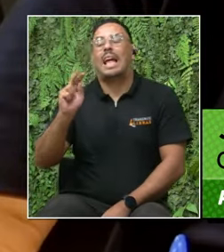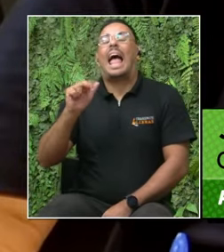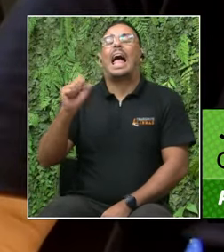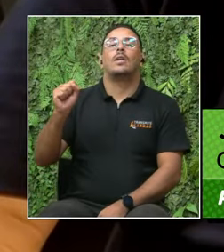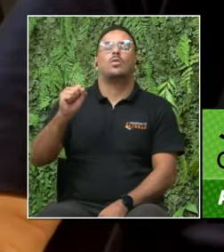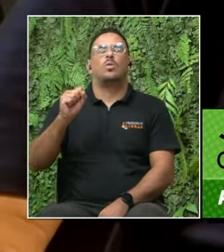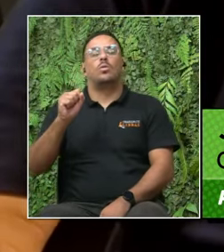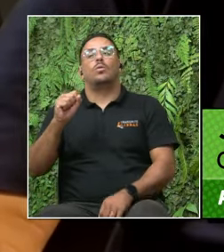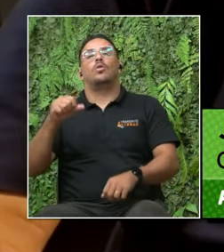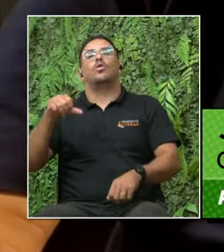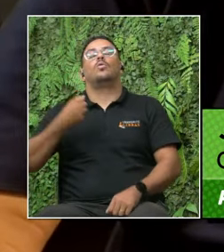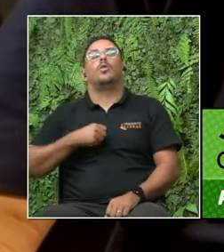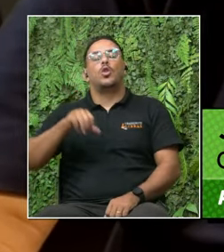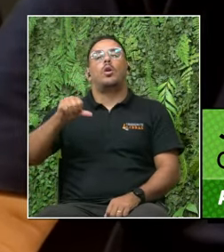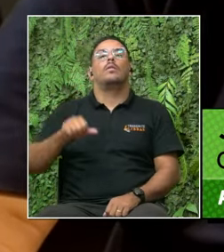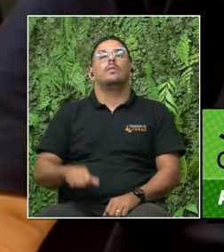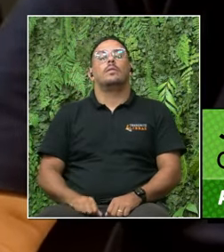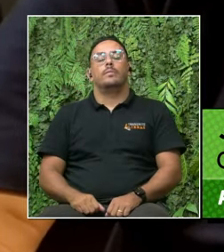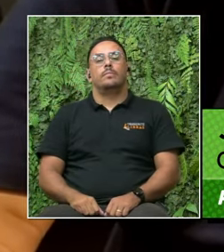Juan de